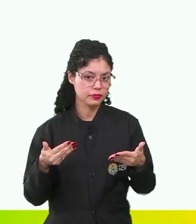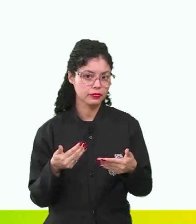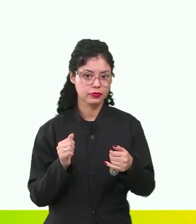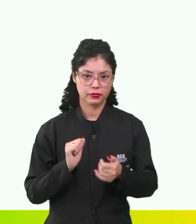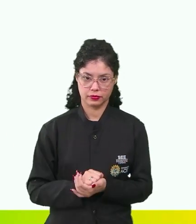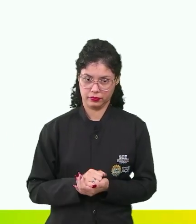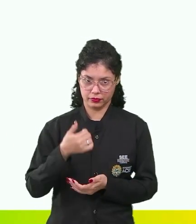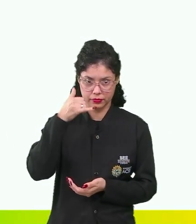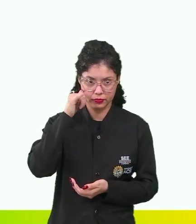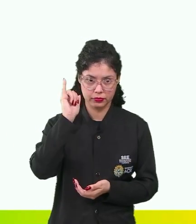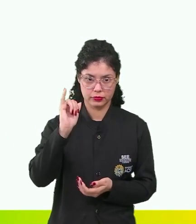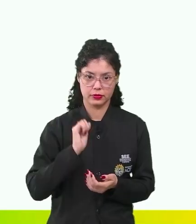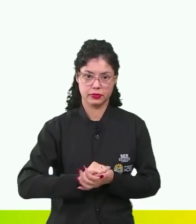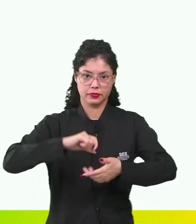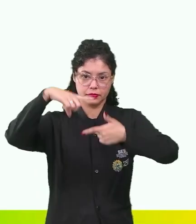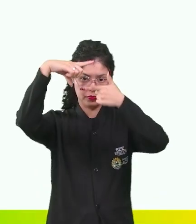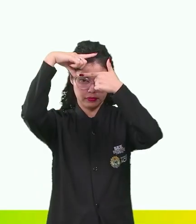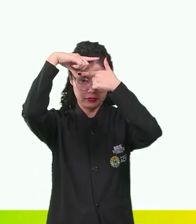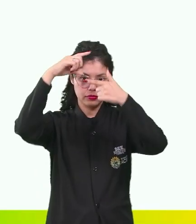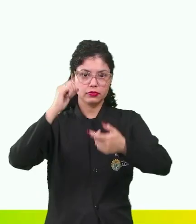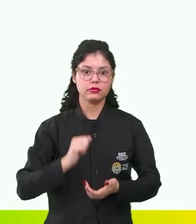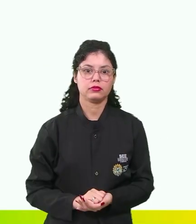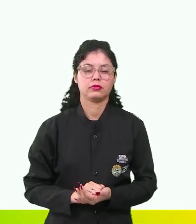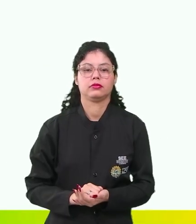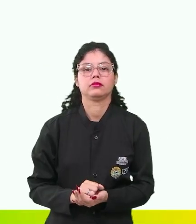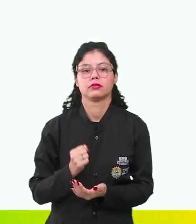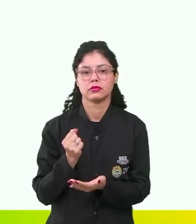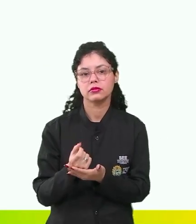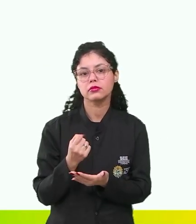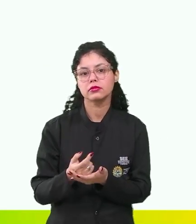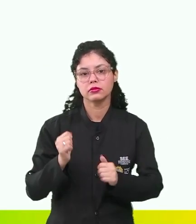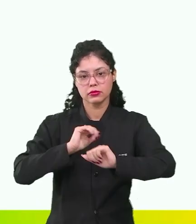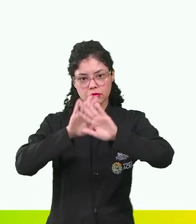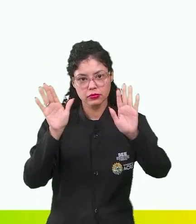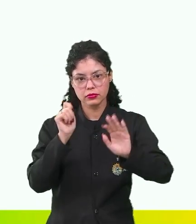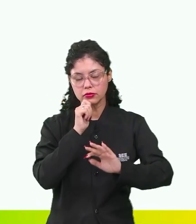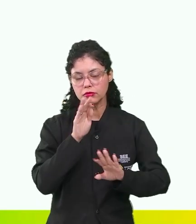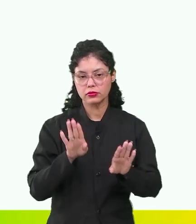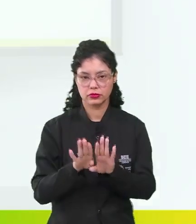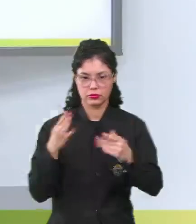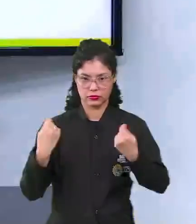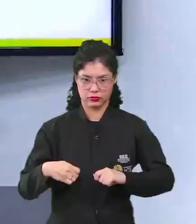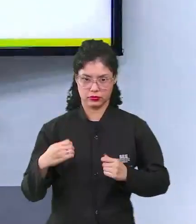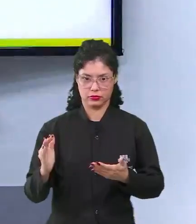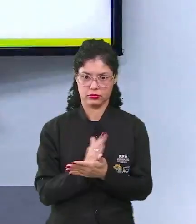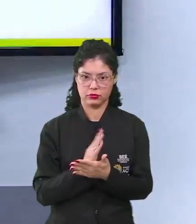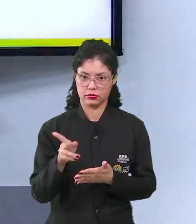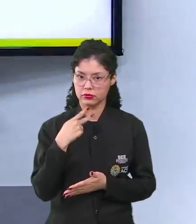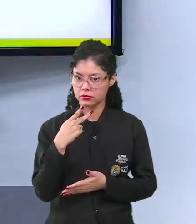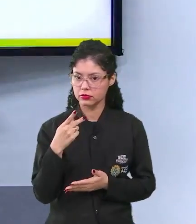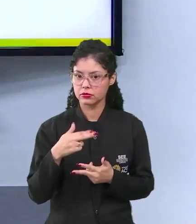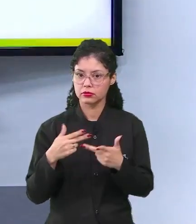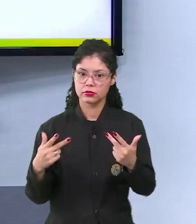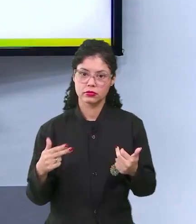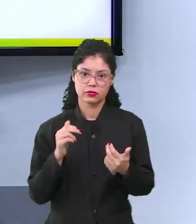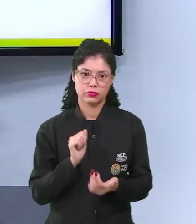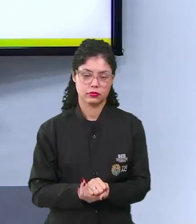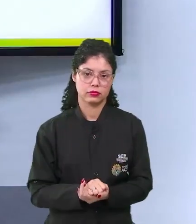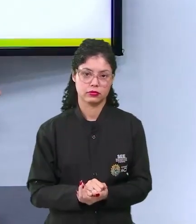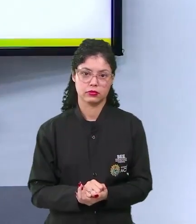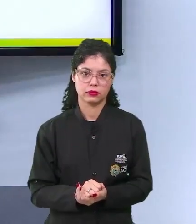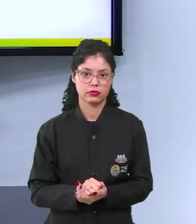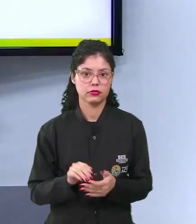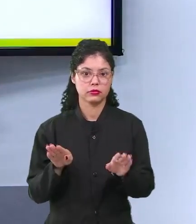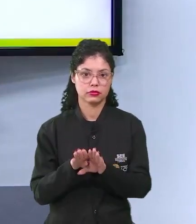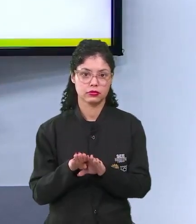para evitar a alienação e o consumismo. É claro que a gente precisa dizer alguma coisa em relação a isso, porque é muito